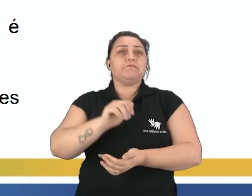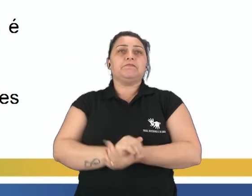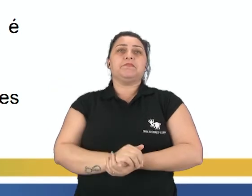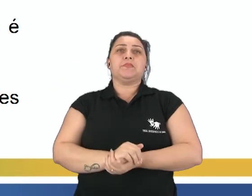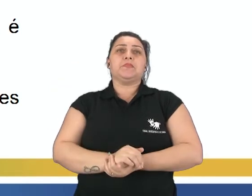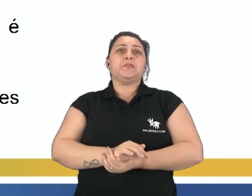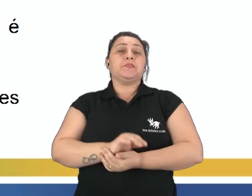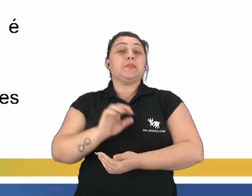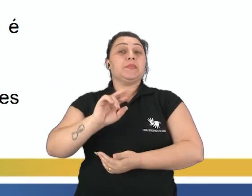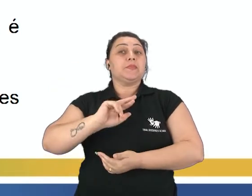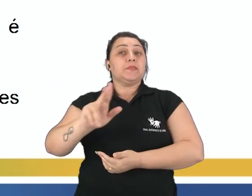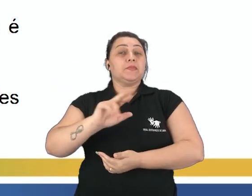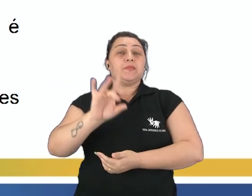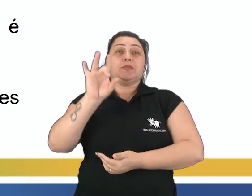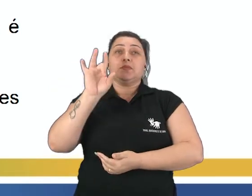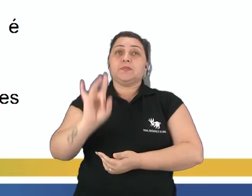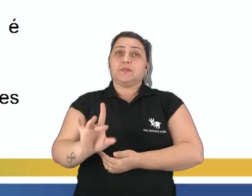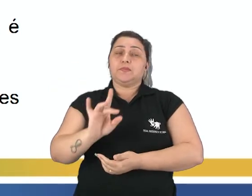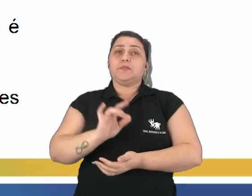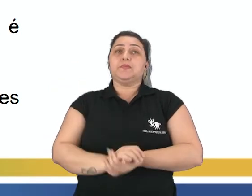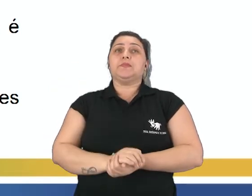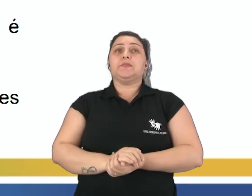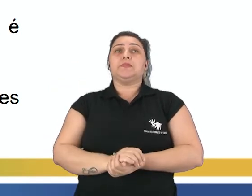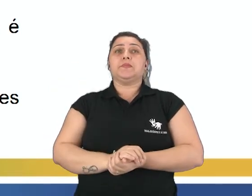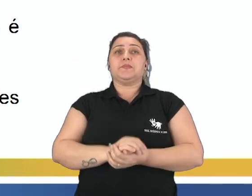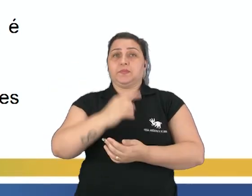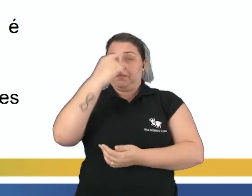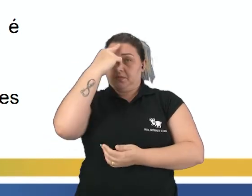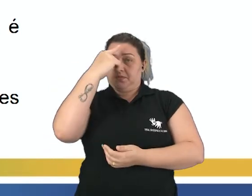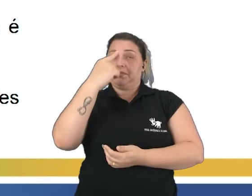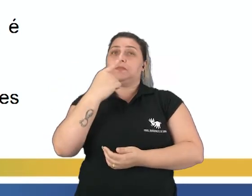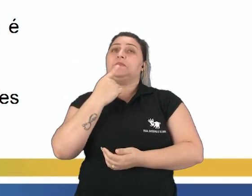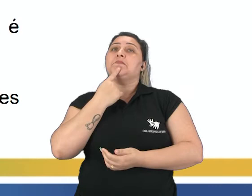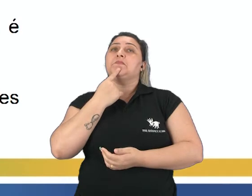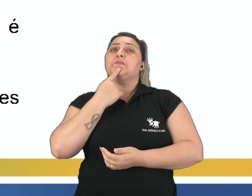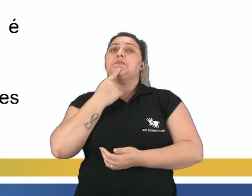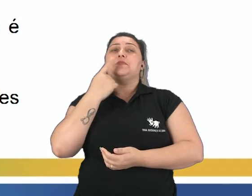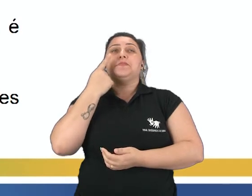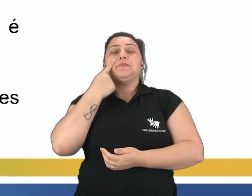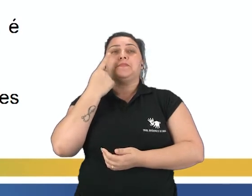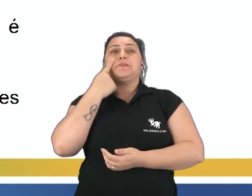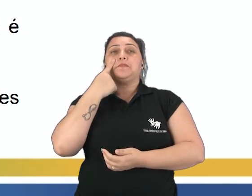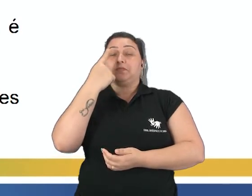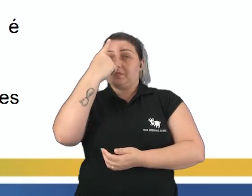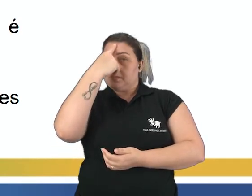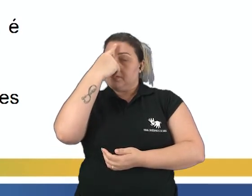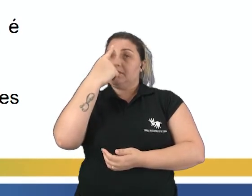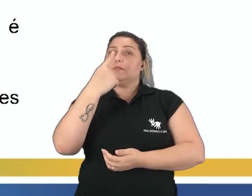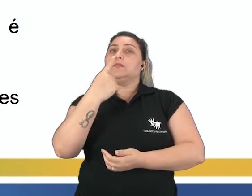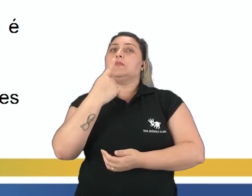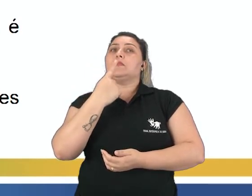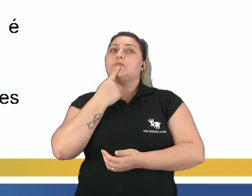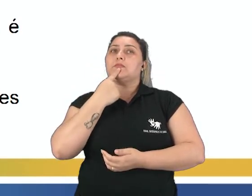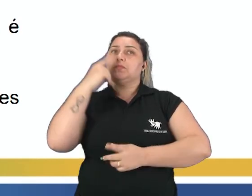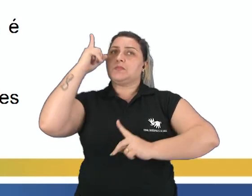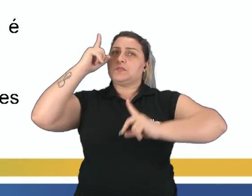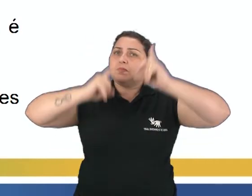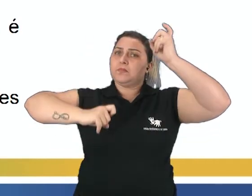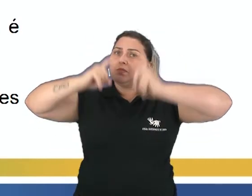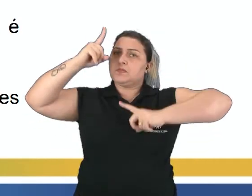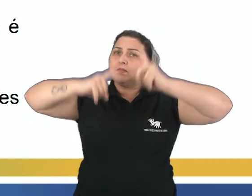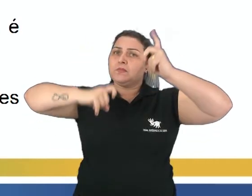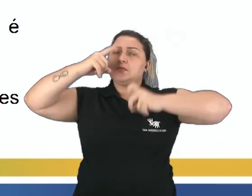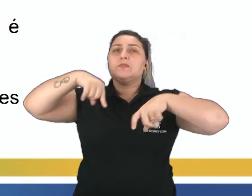não somente, aqui nesse caso nós temos só as imagens, então nós temos que analisar as imagens e as